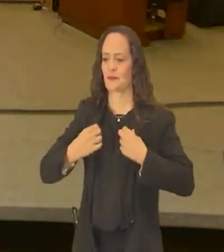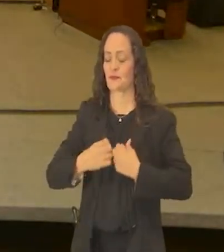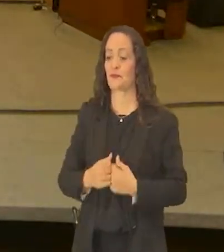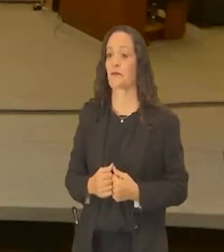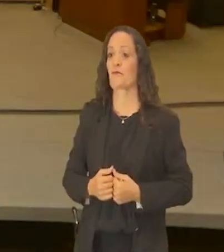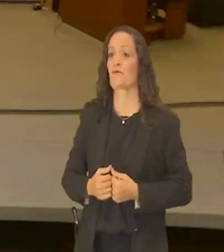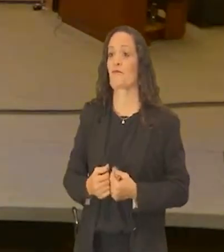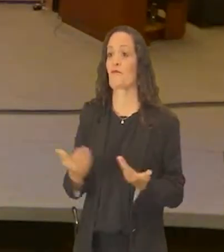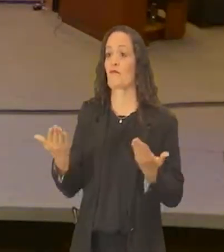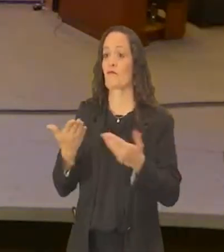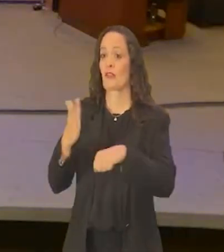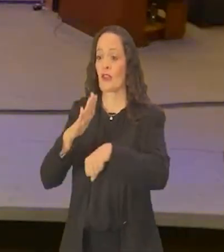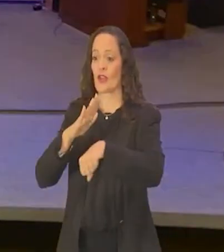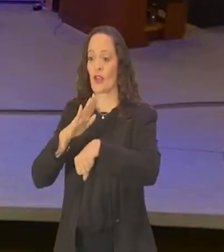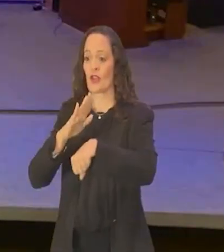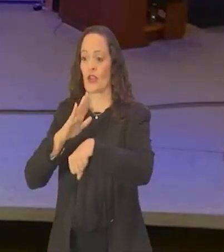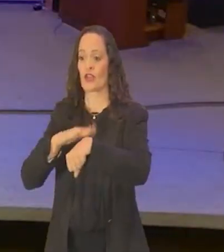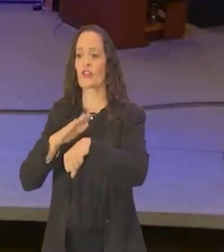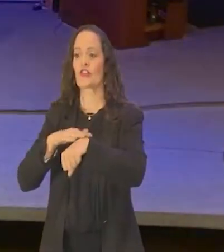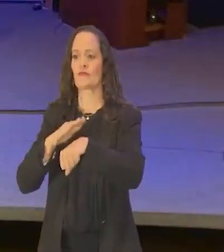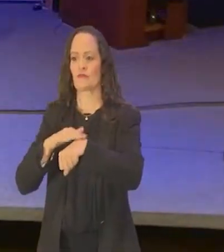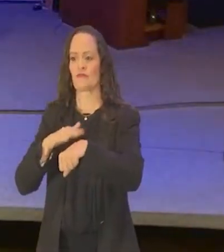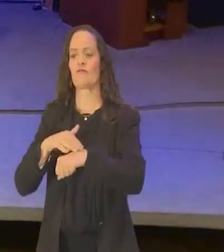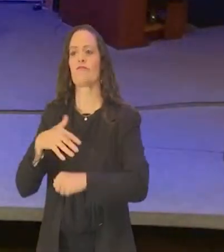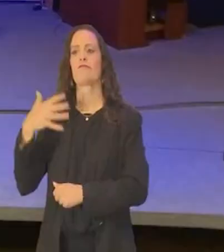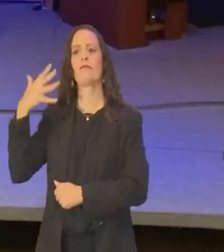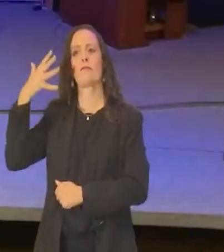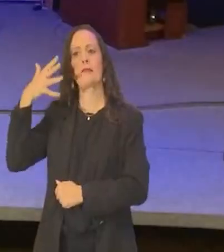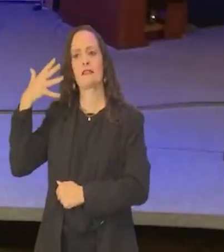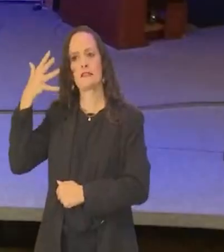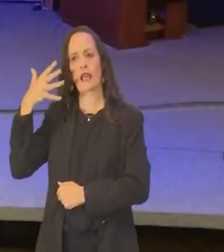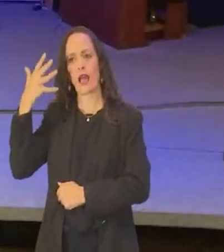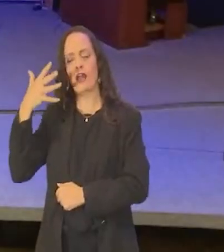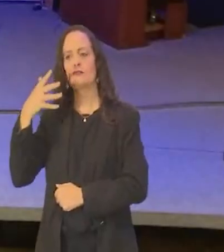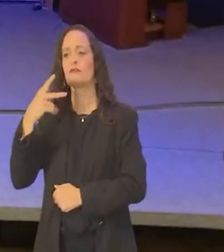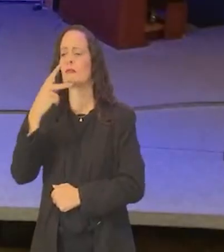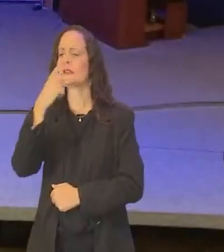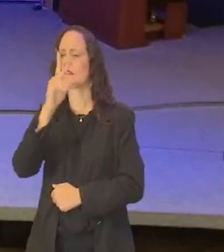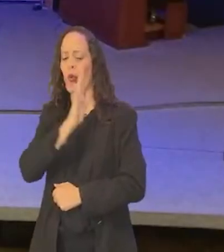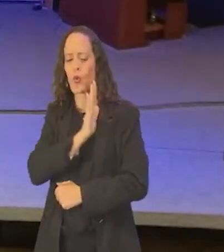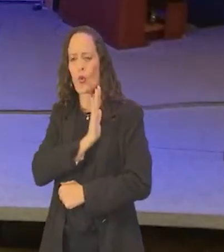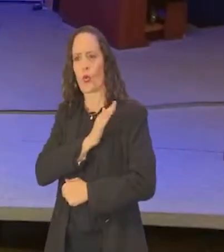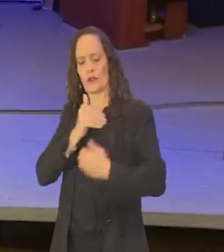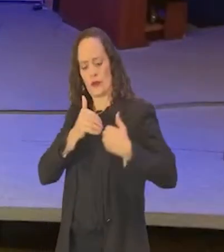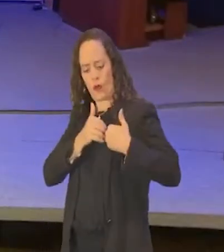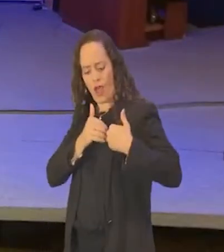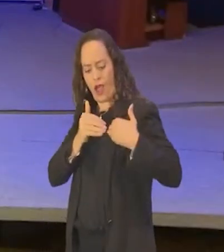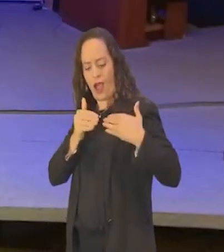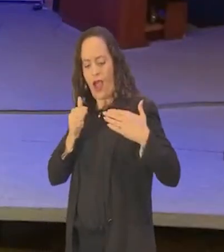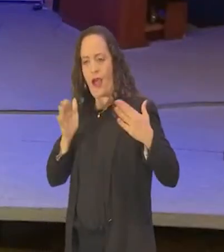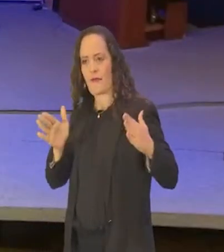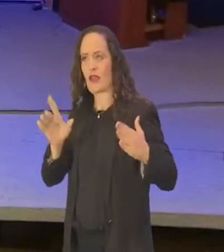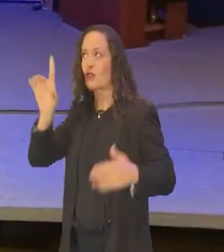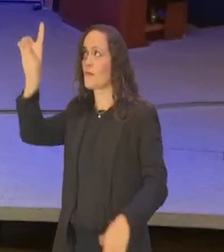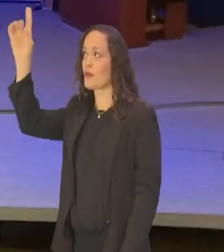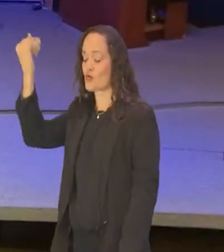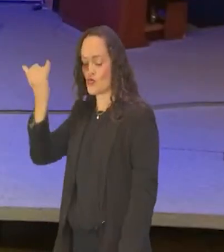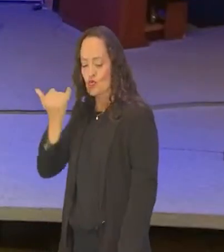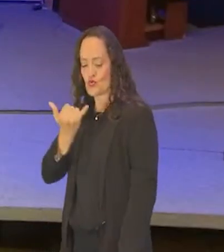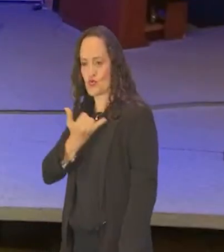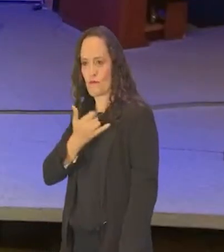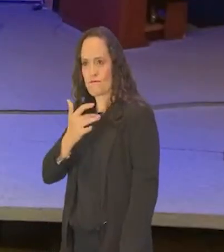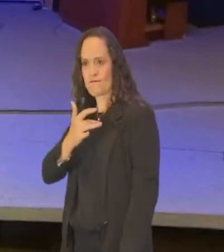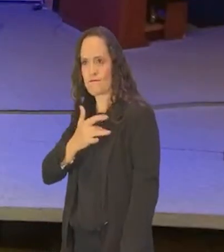Esse é o momento da transmissão da mensagem. Que o seu coração esteja aberto para ouvir as palavras de